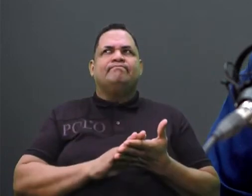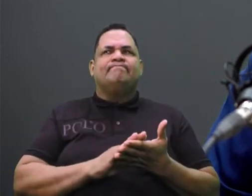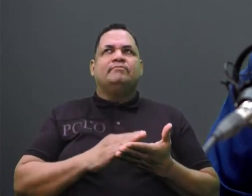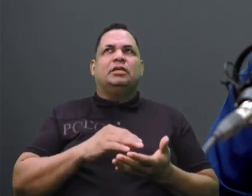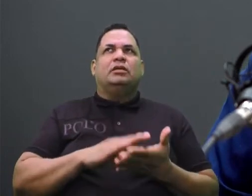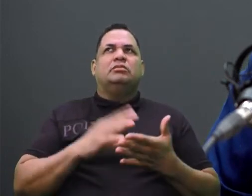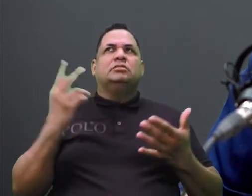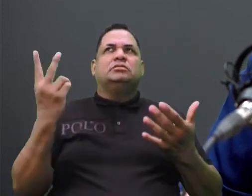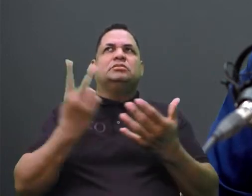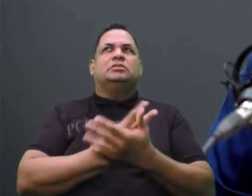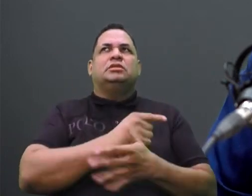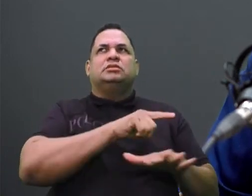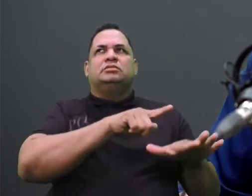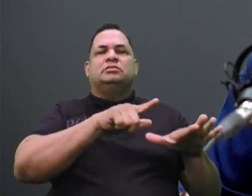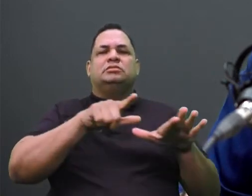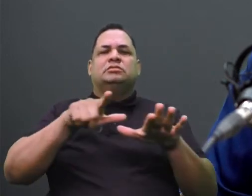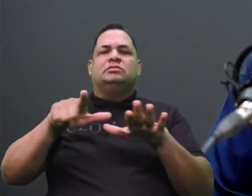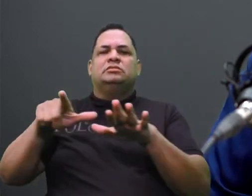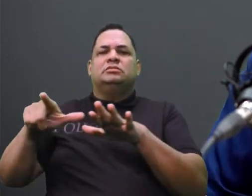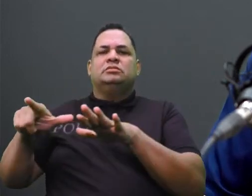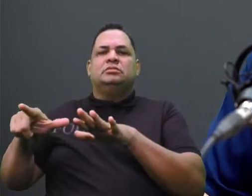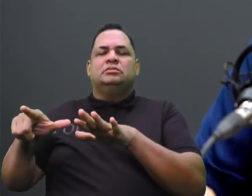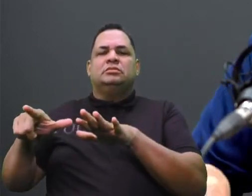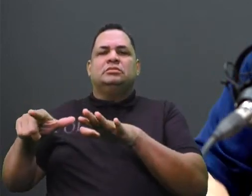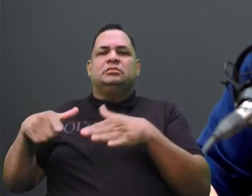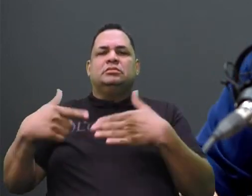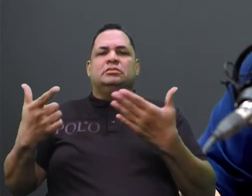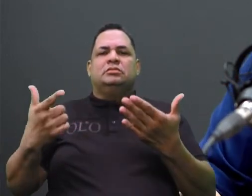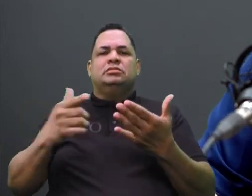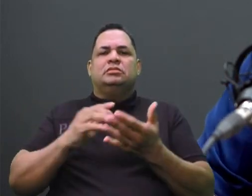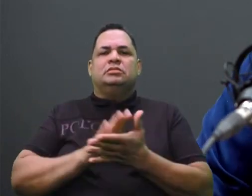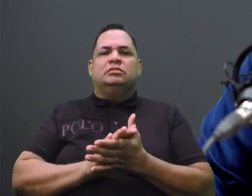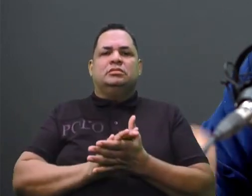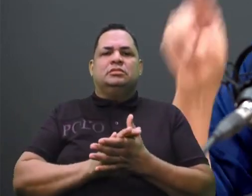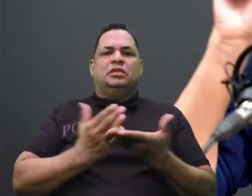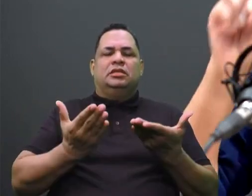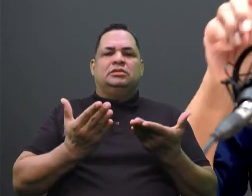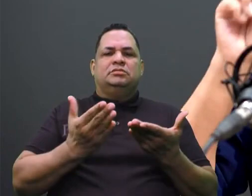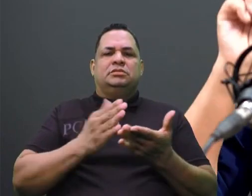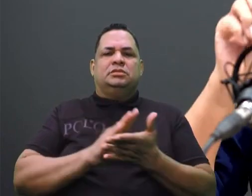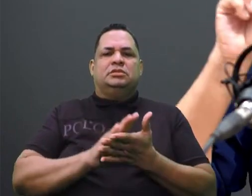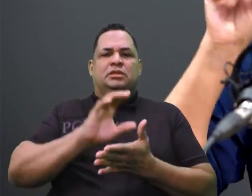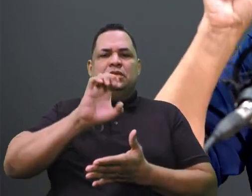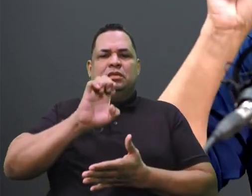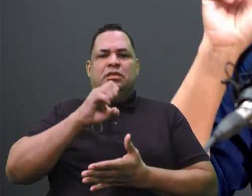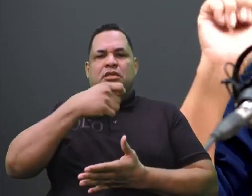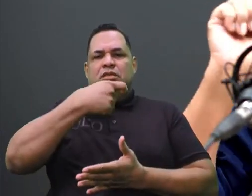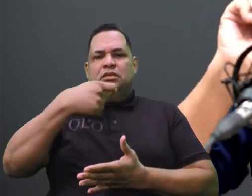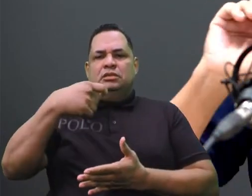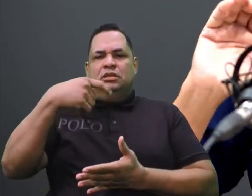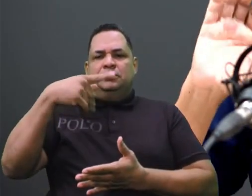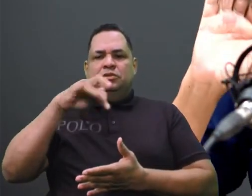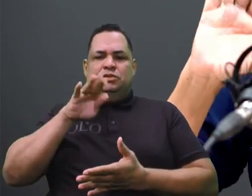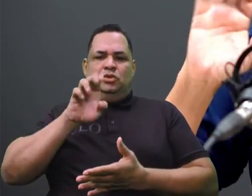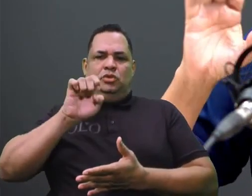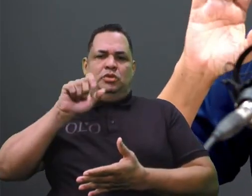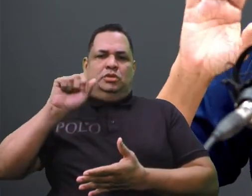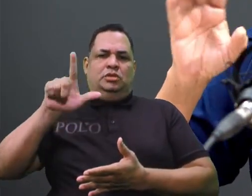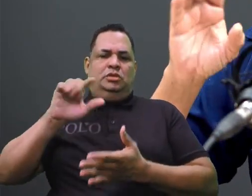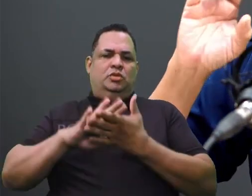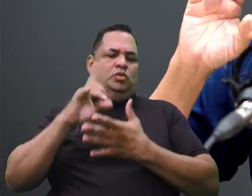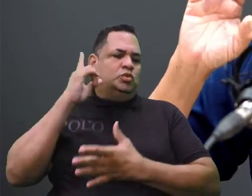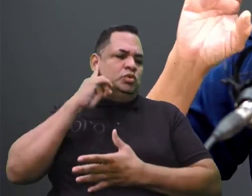na época chamava... Na Semana do Excepcional. Na época era chamado Excepcional.